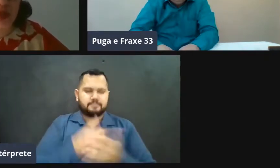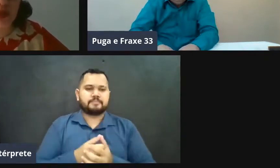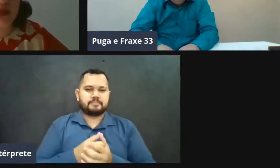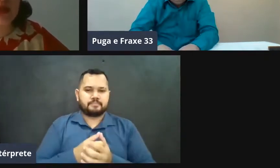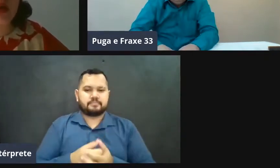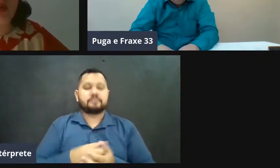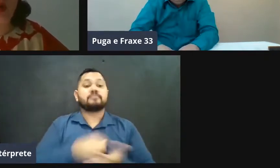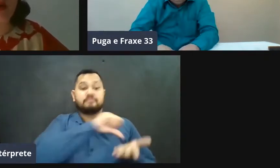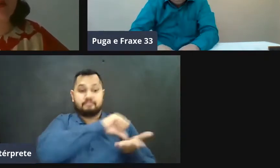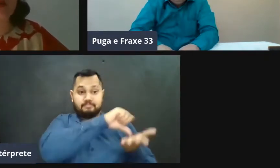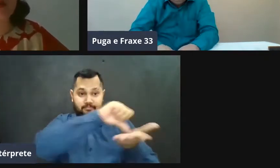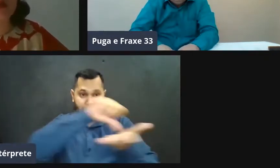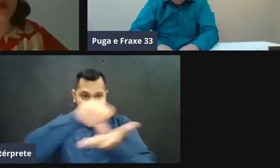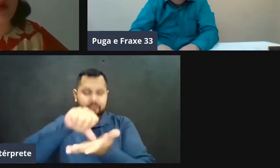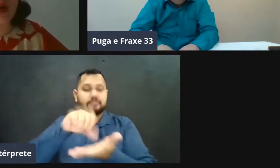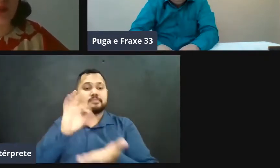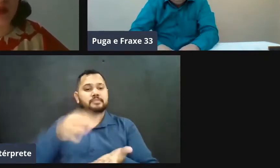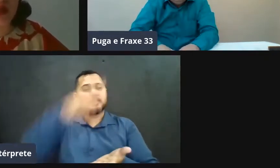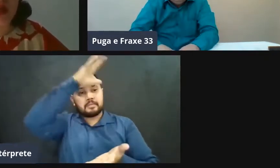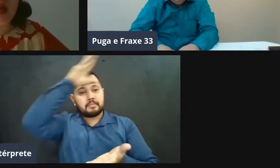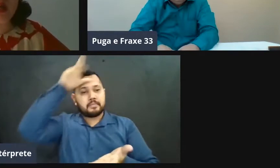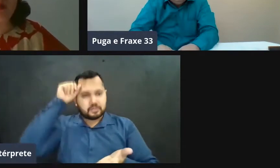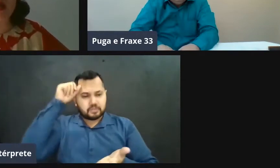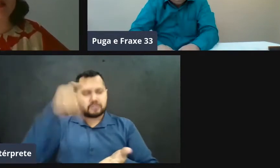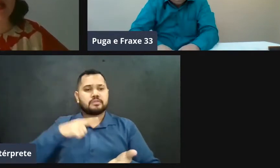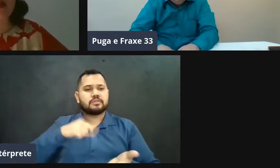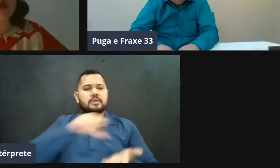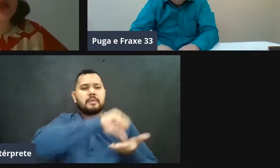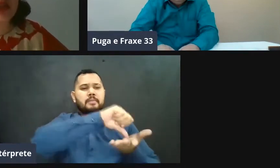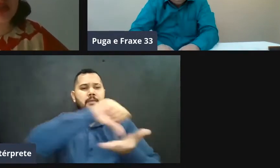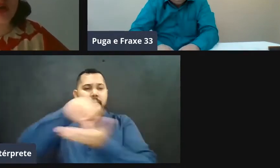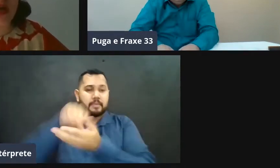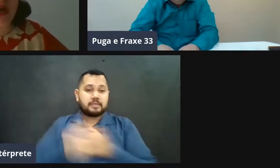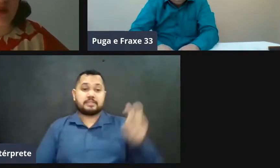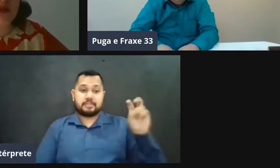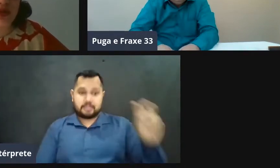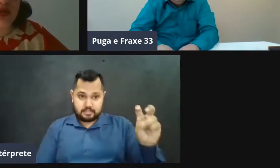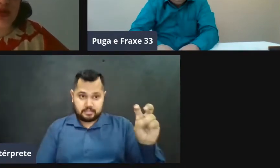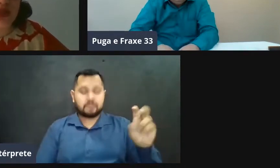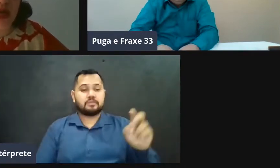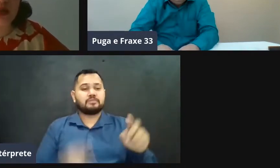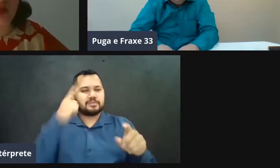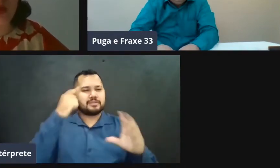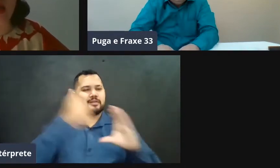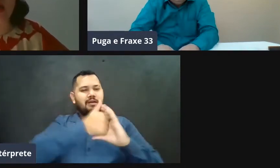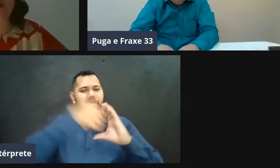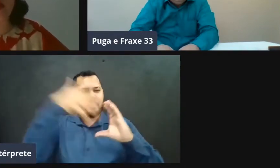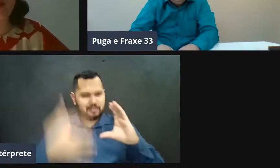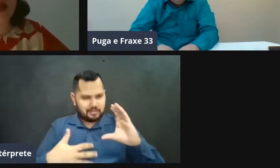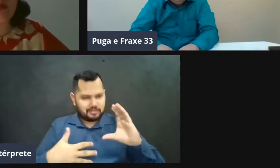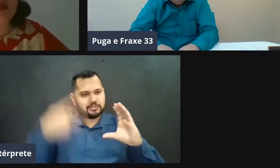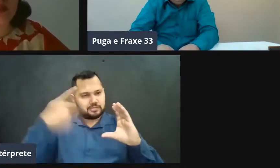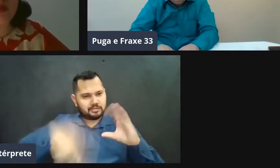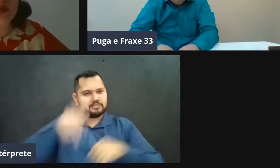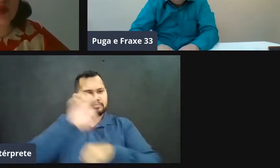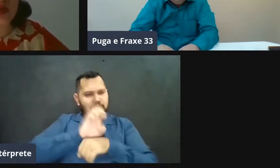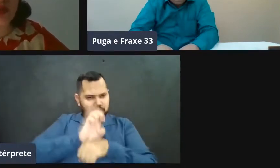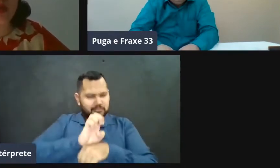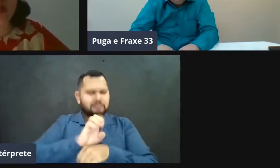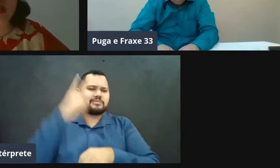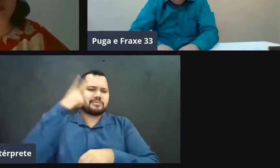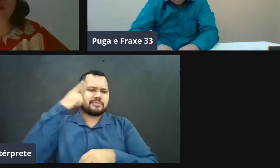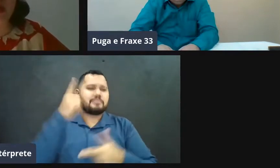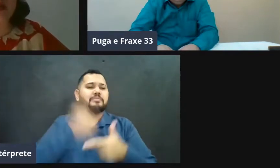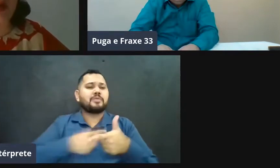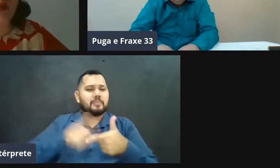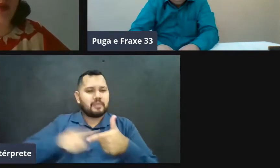do Amazonas por meio dos seus 5 campi. E pelas características geográficas do nosso estado e problemas de infraestrutura